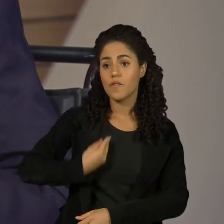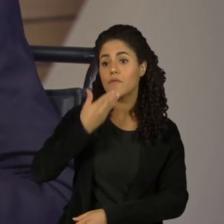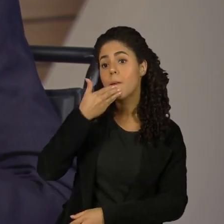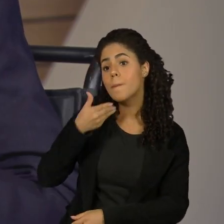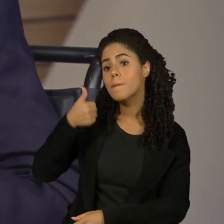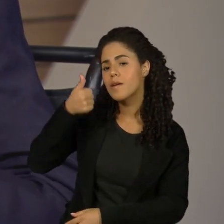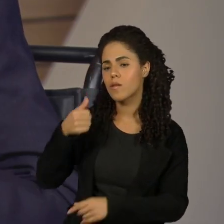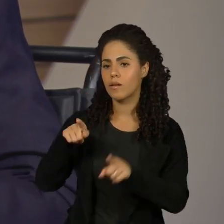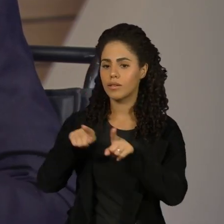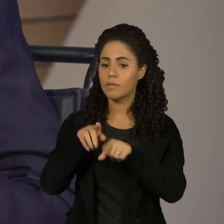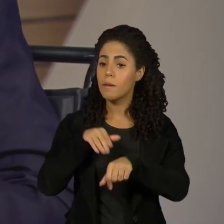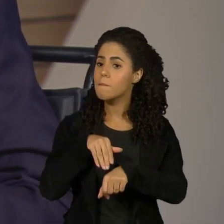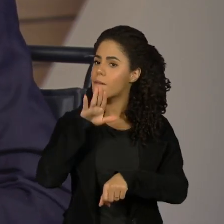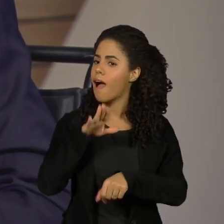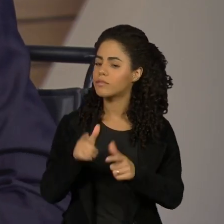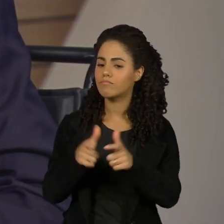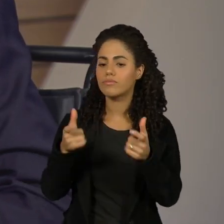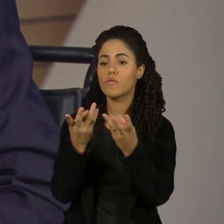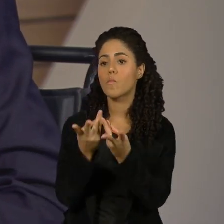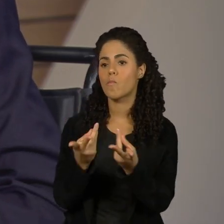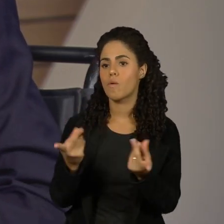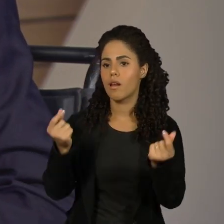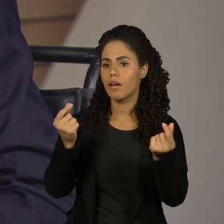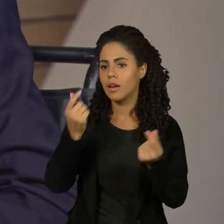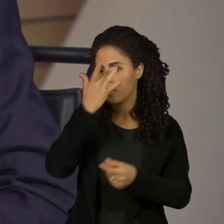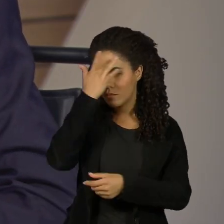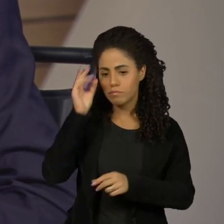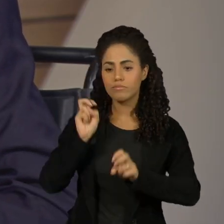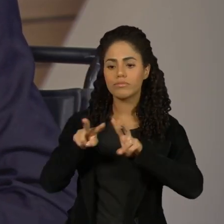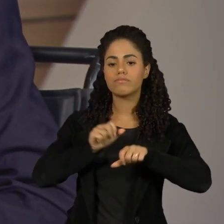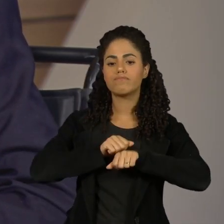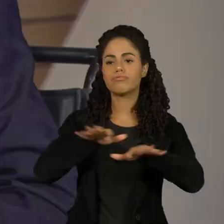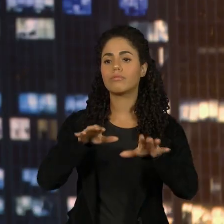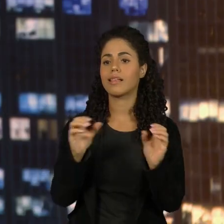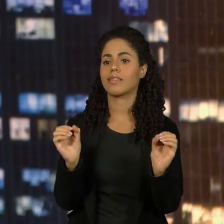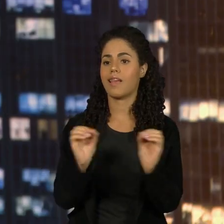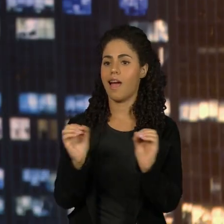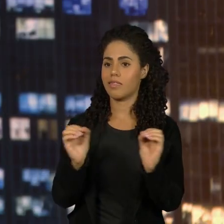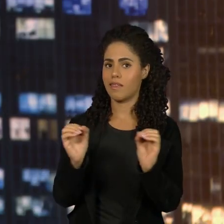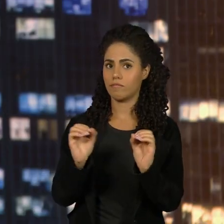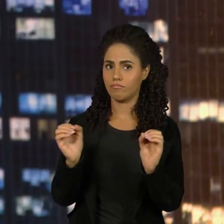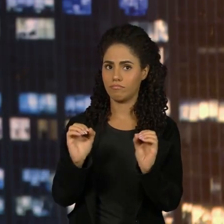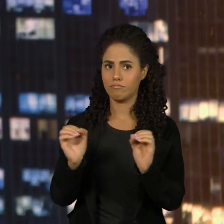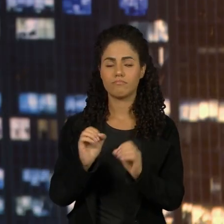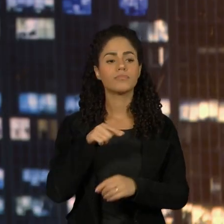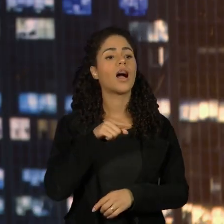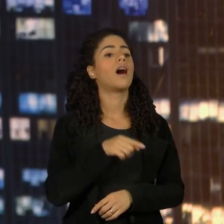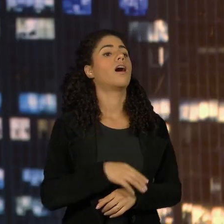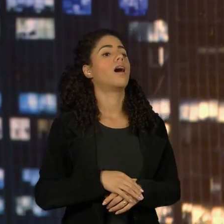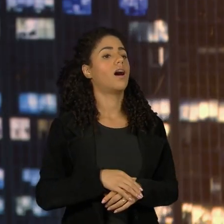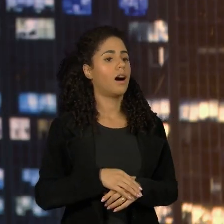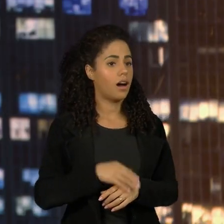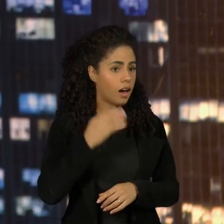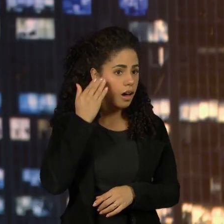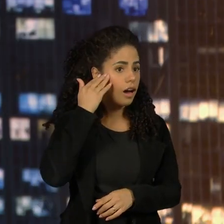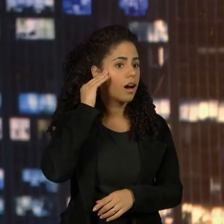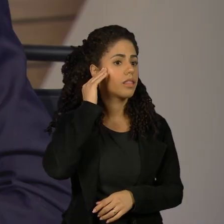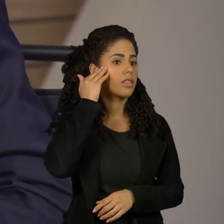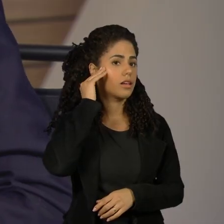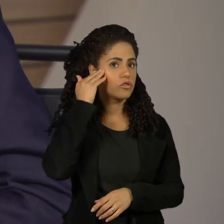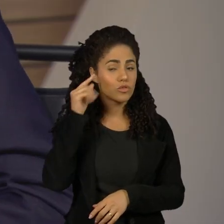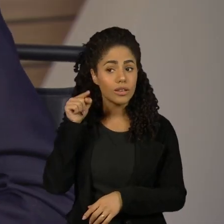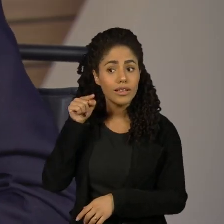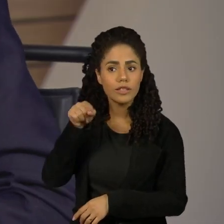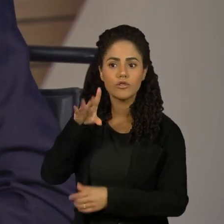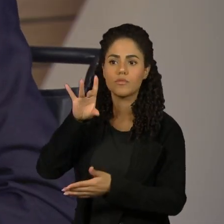viverem mais, elas não transmitem o vírus. A carga Chegamos viral, nesse estágio. E isso é uma